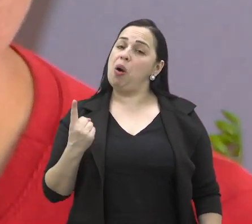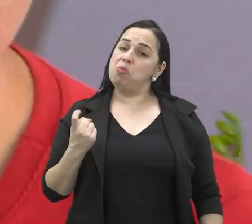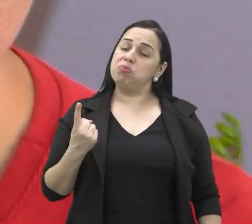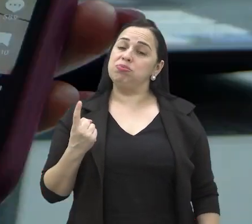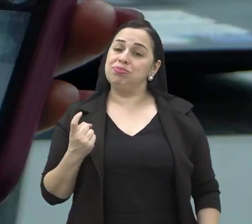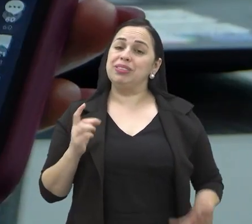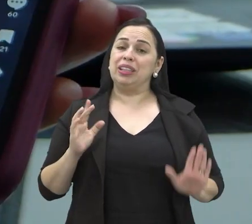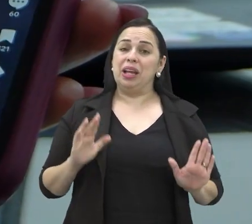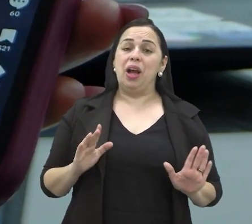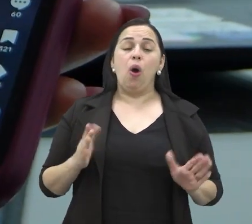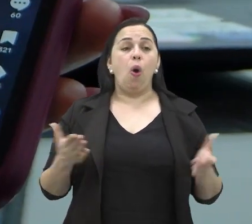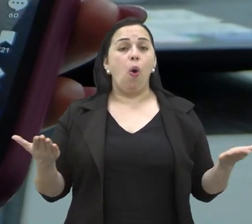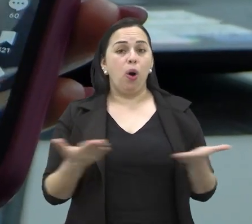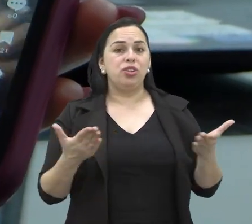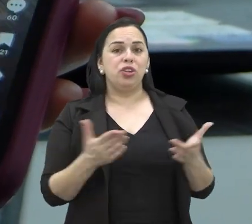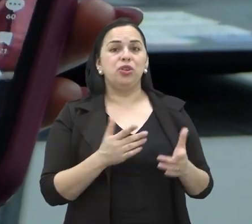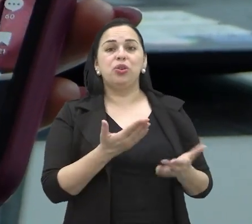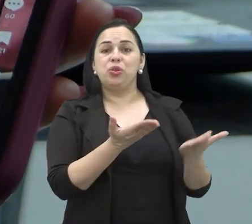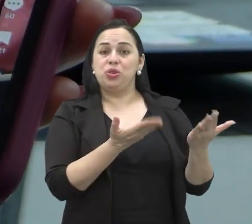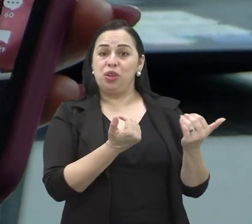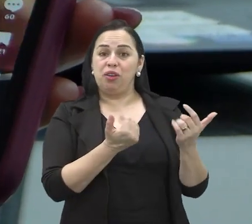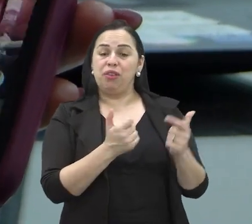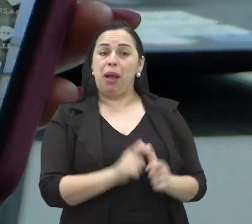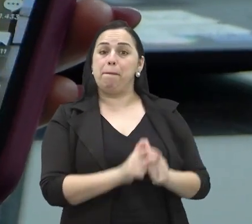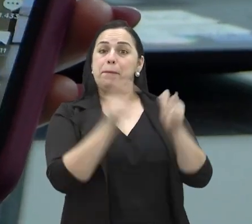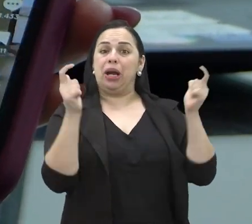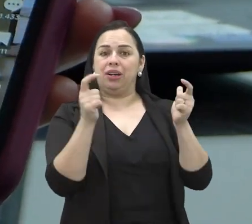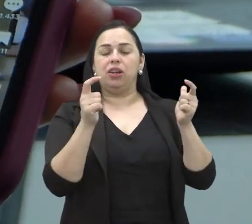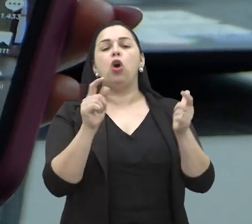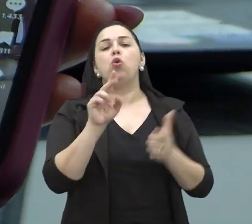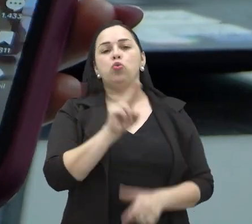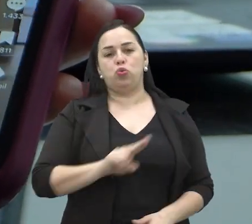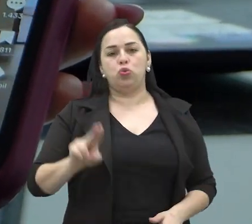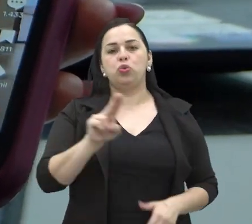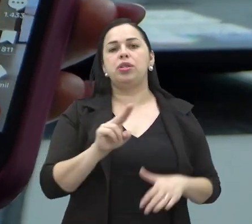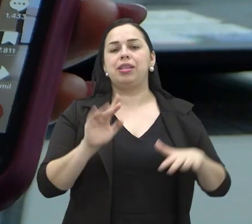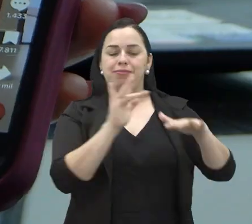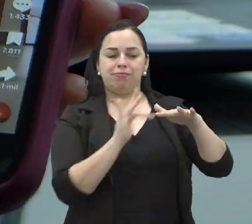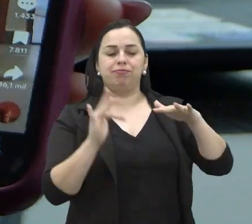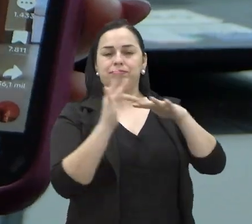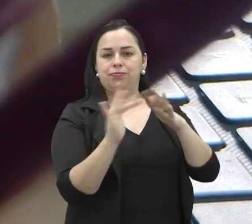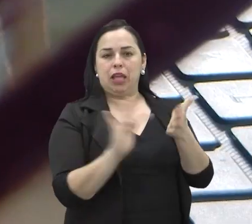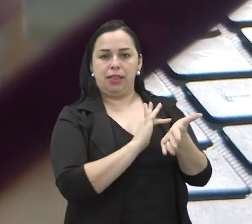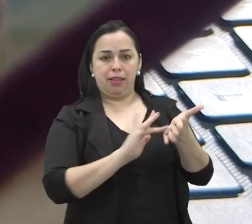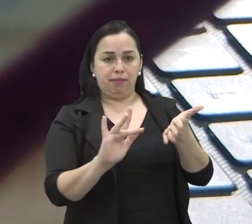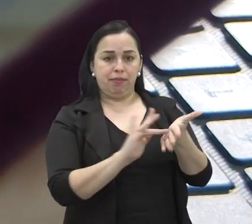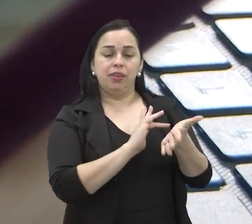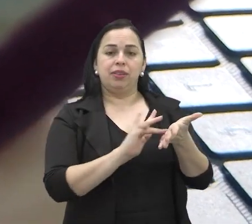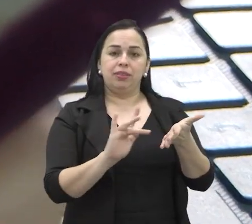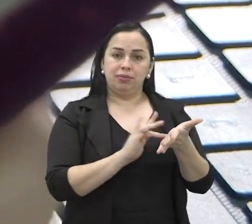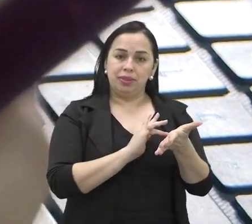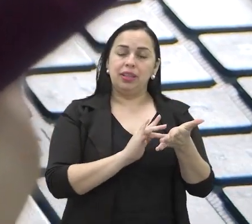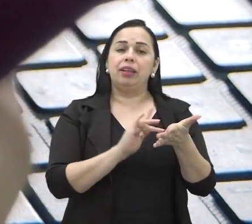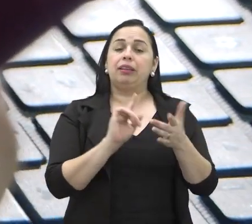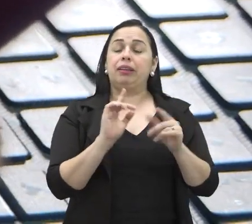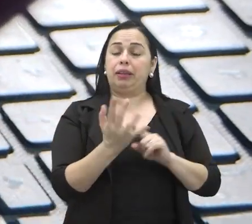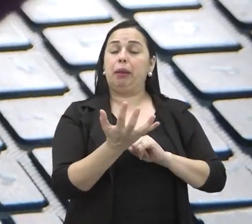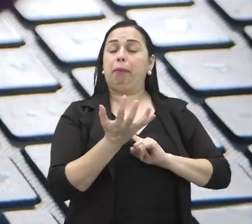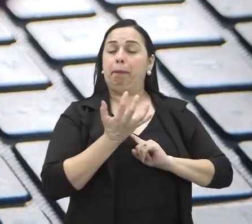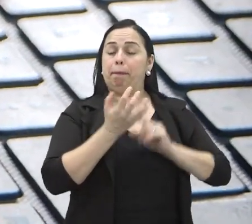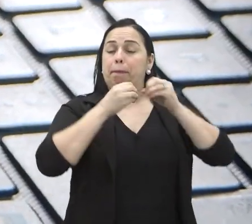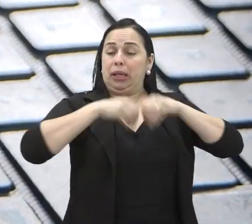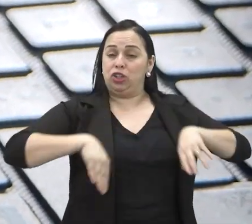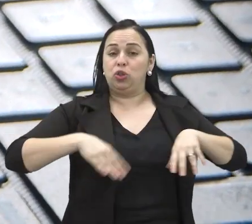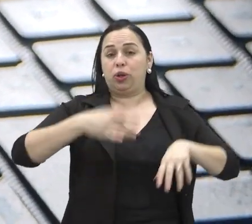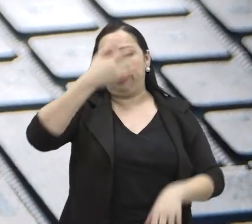uma exceção. Hoje, a maior parte dos brasileiros utiliza as mídias sociais, o que tem, inclusive,